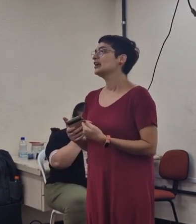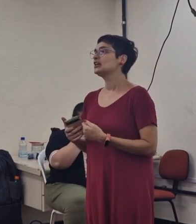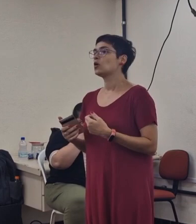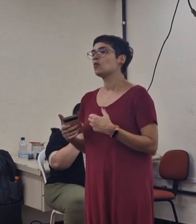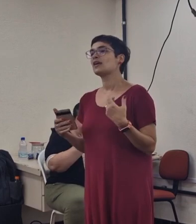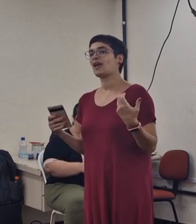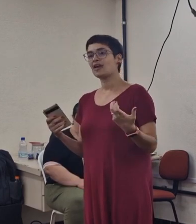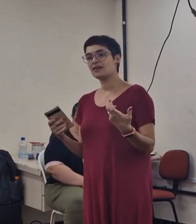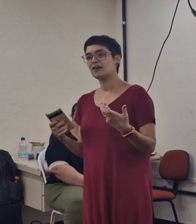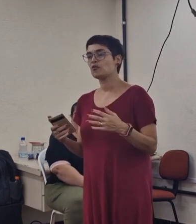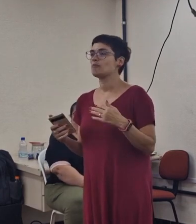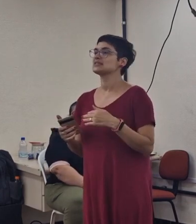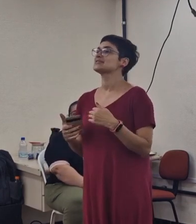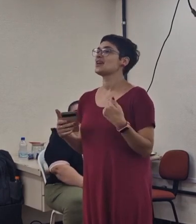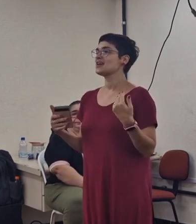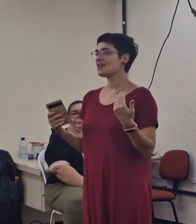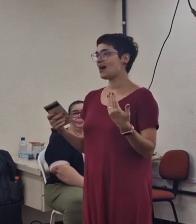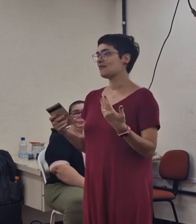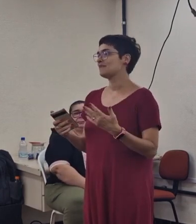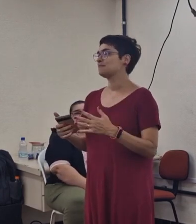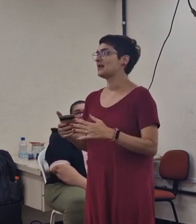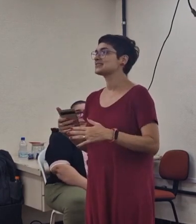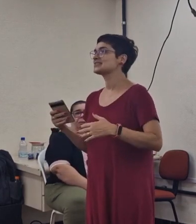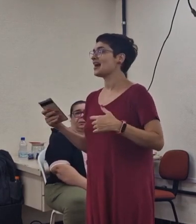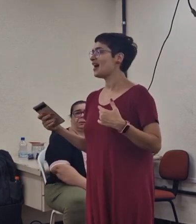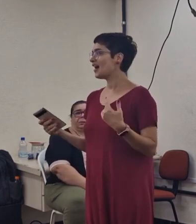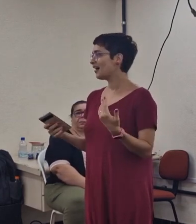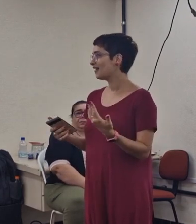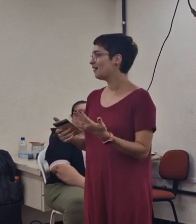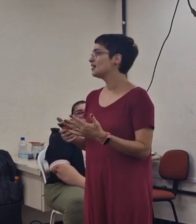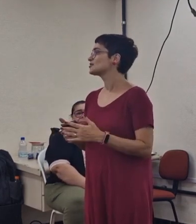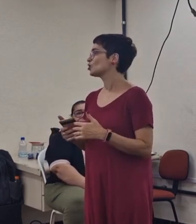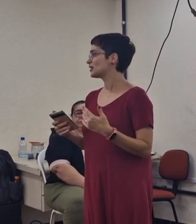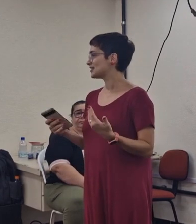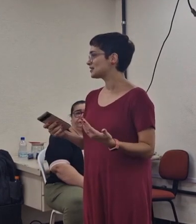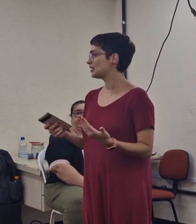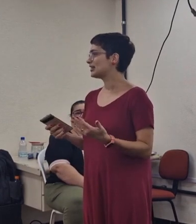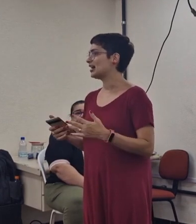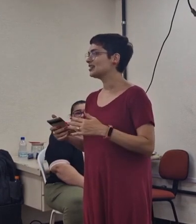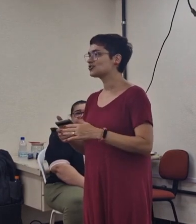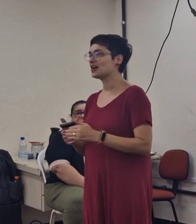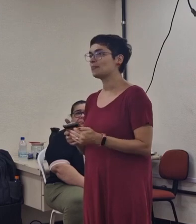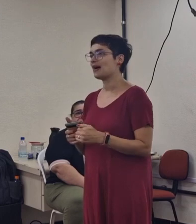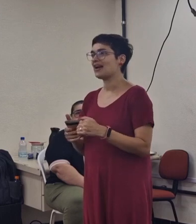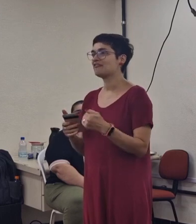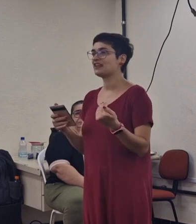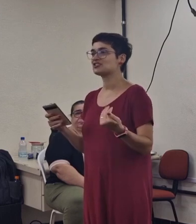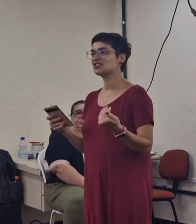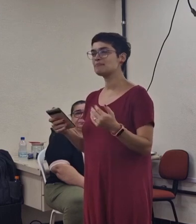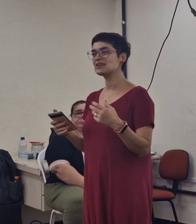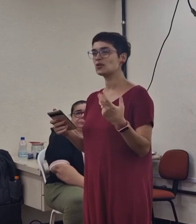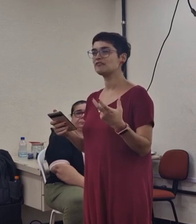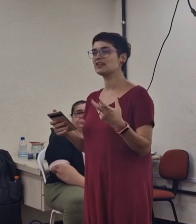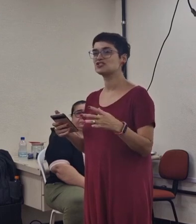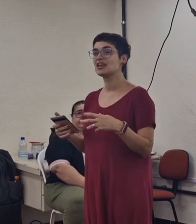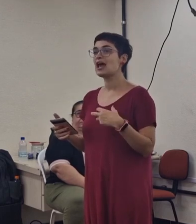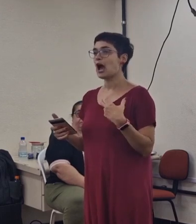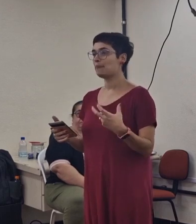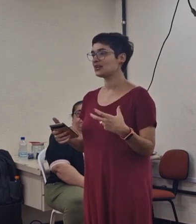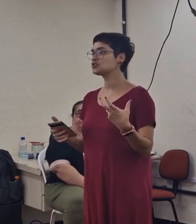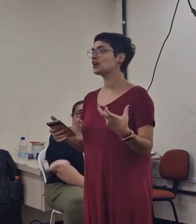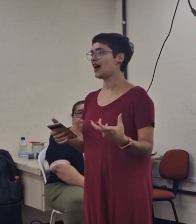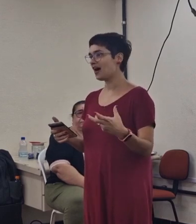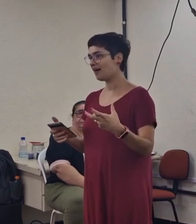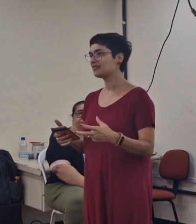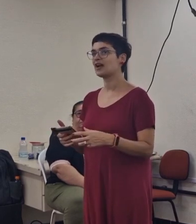atrás e com quem eu comecei a pensar sobre acessibilidade, a refletir, mais do que